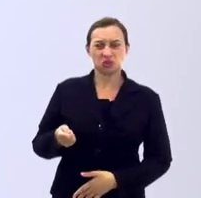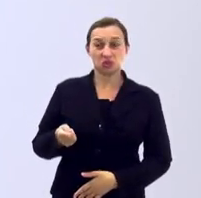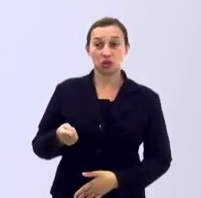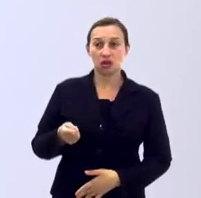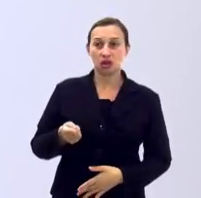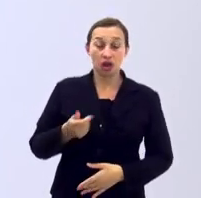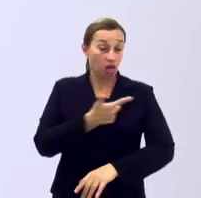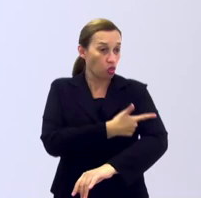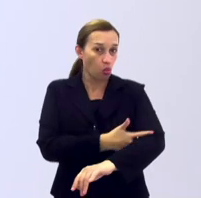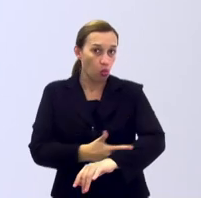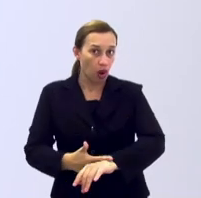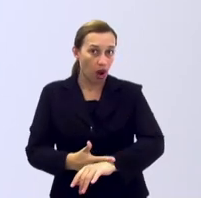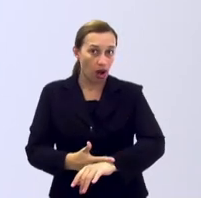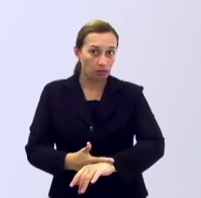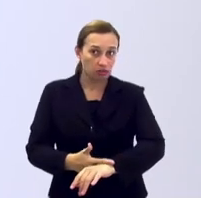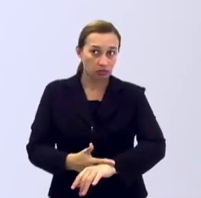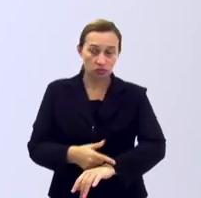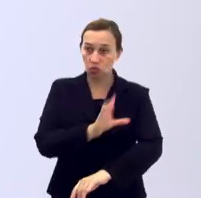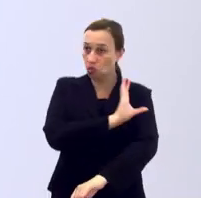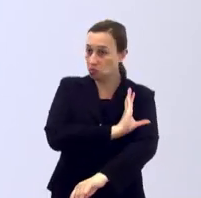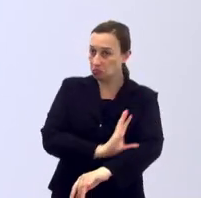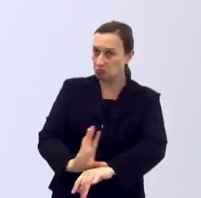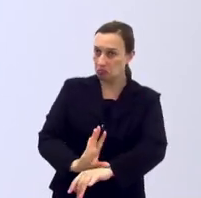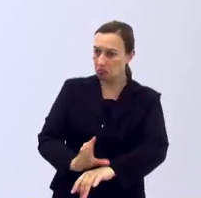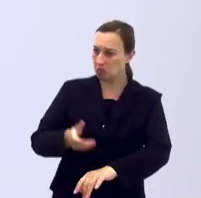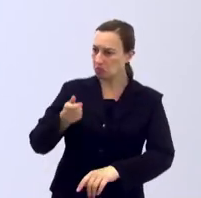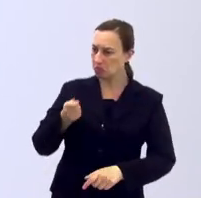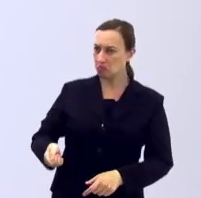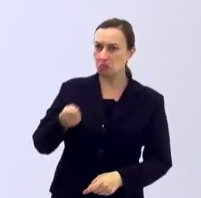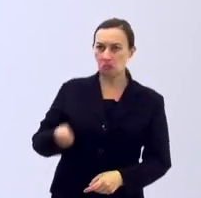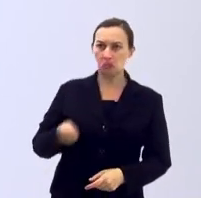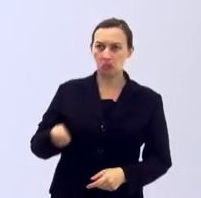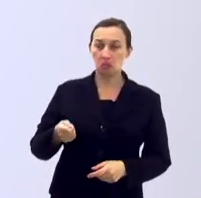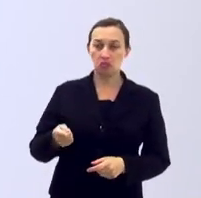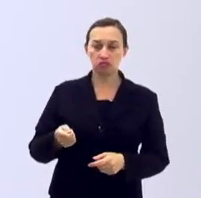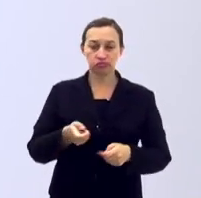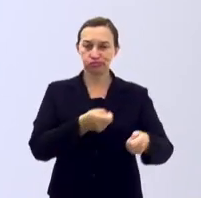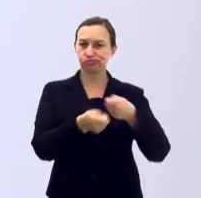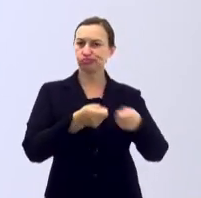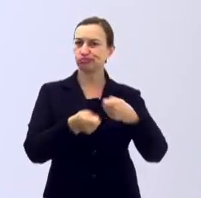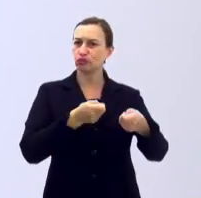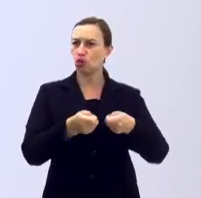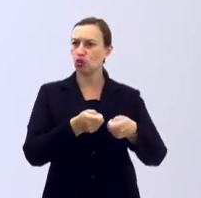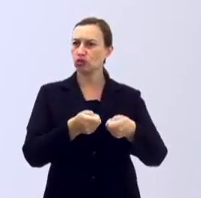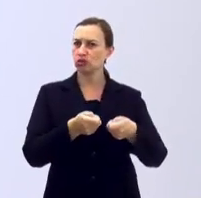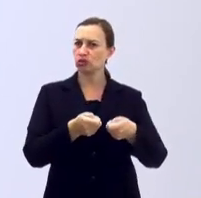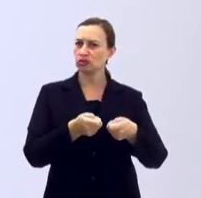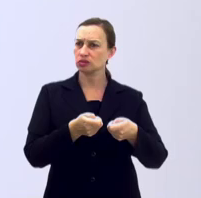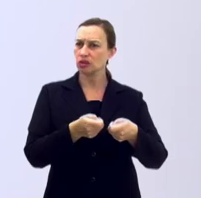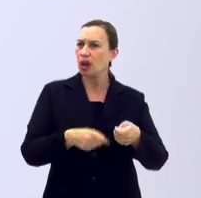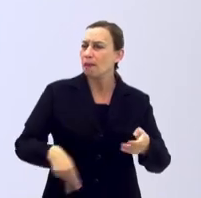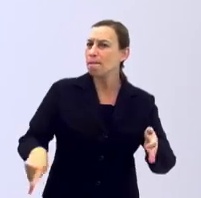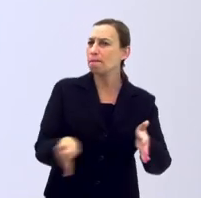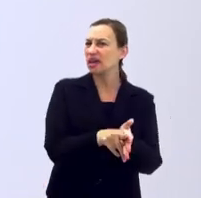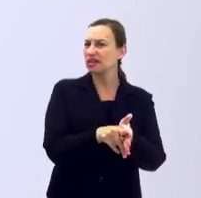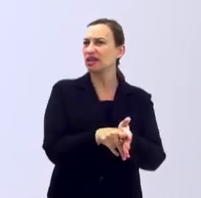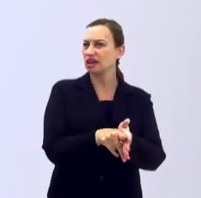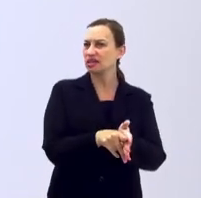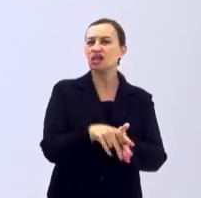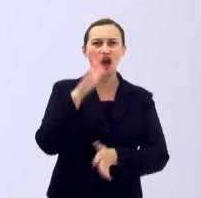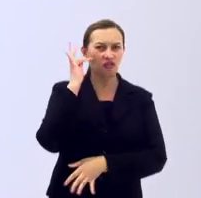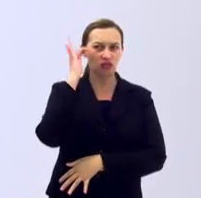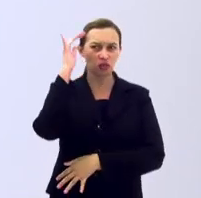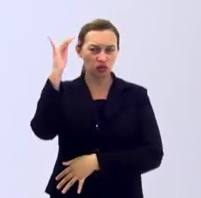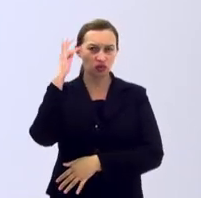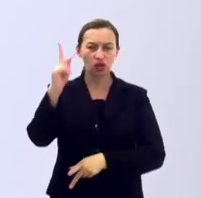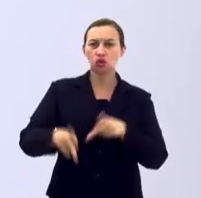muito educado, comportado, rigoroso com relação a controles. Faz parte